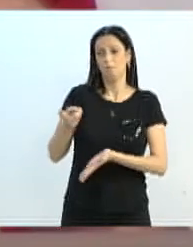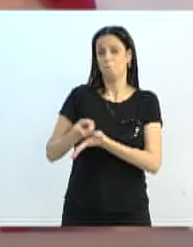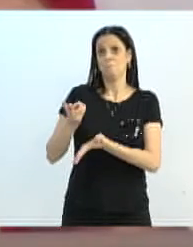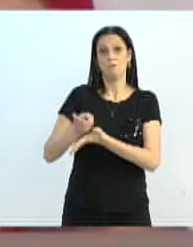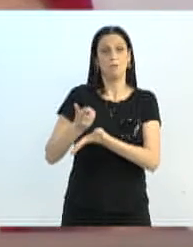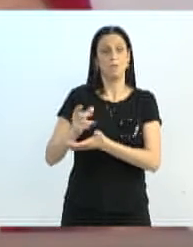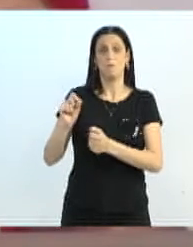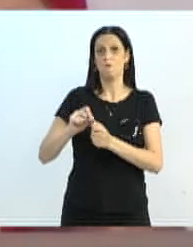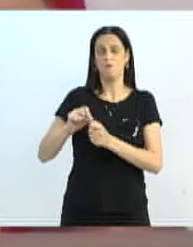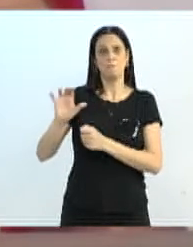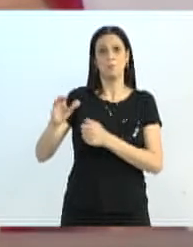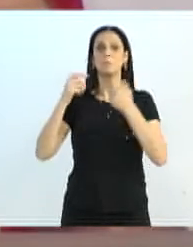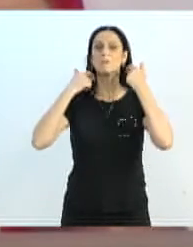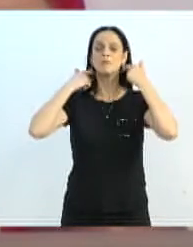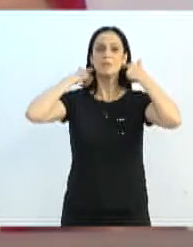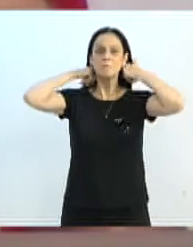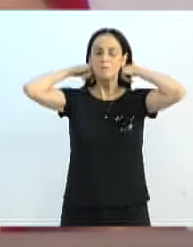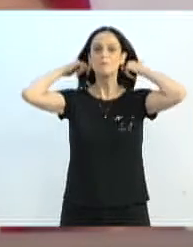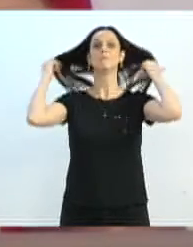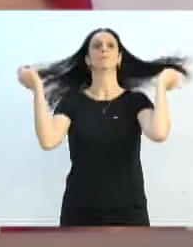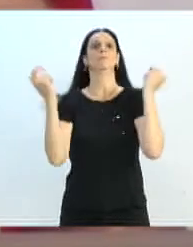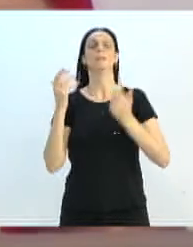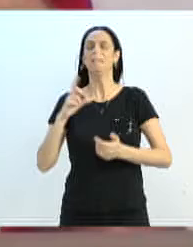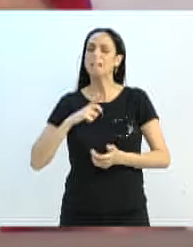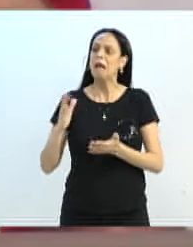isso muitas vezes. Algumas eu tenho